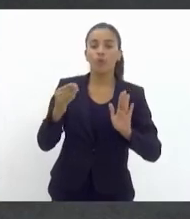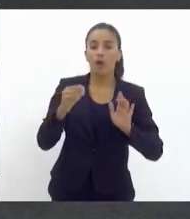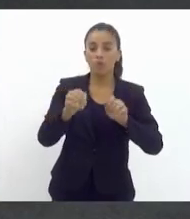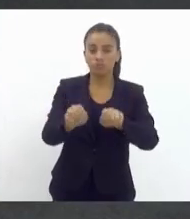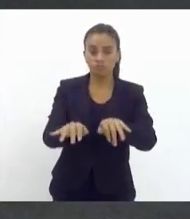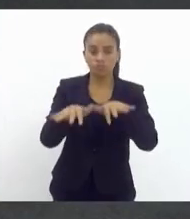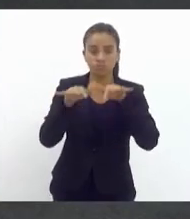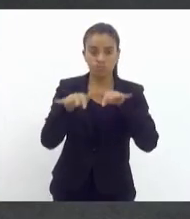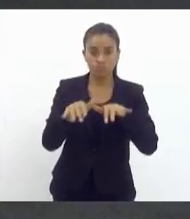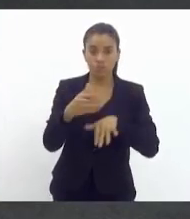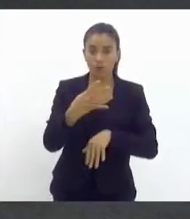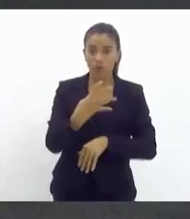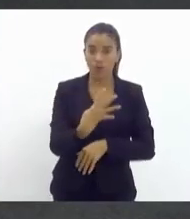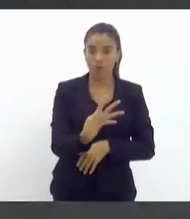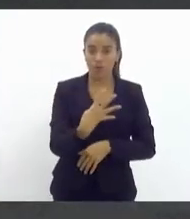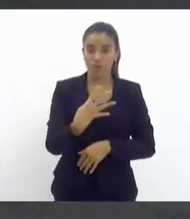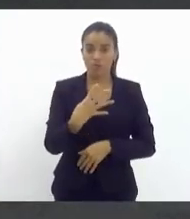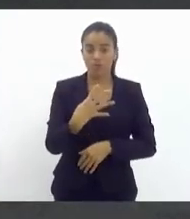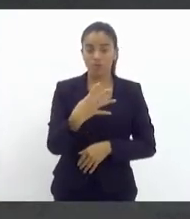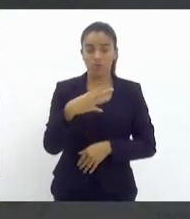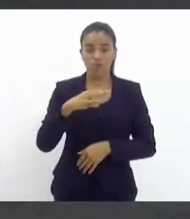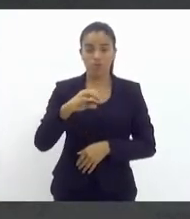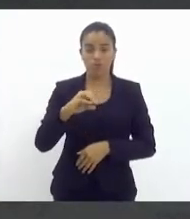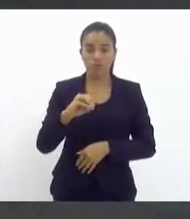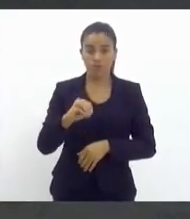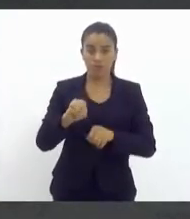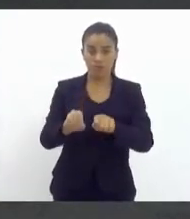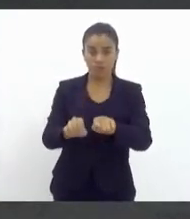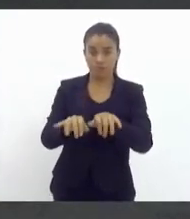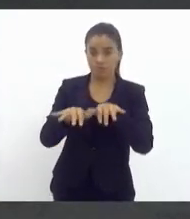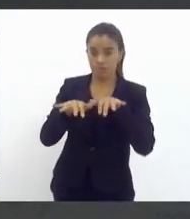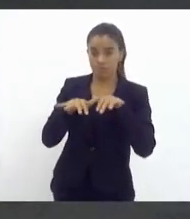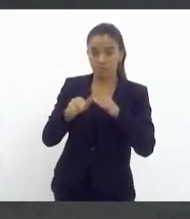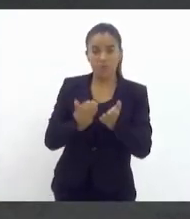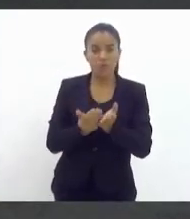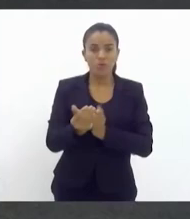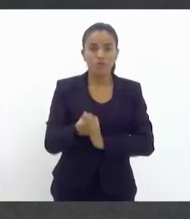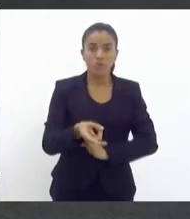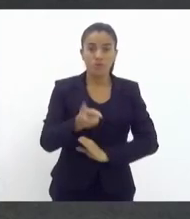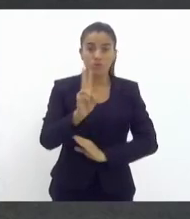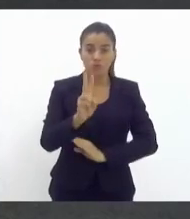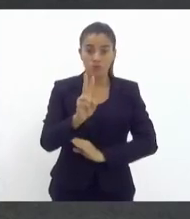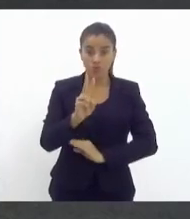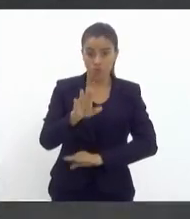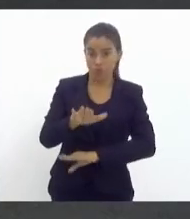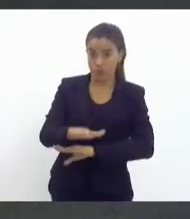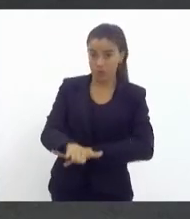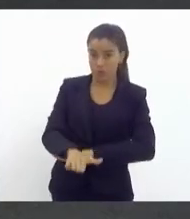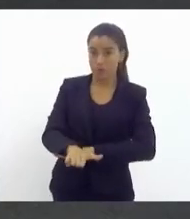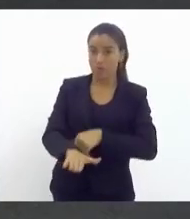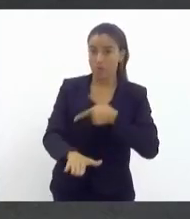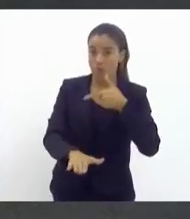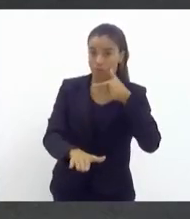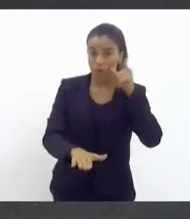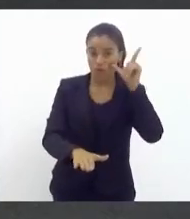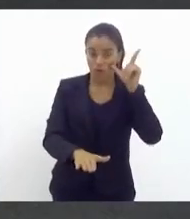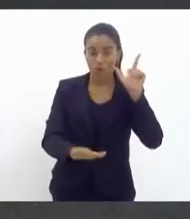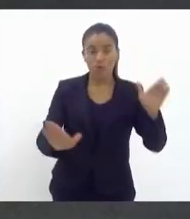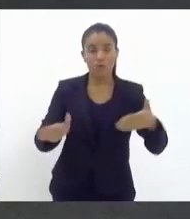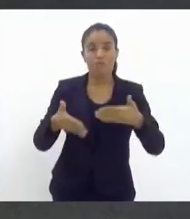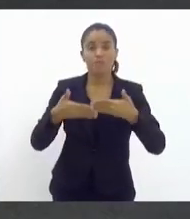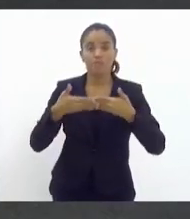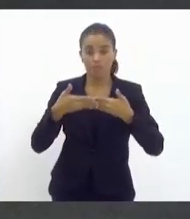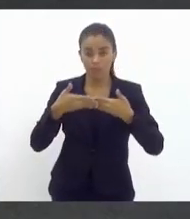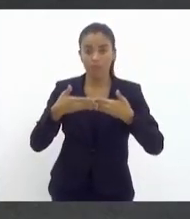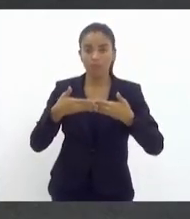na quadragésima sessão ordinária que iniciada às 14 horas encerrou-se